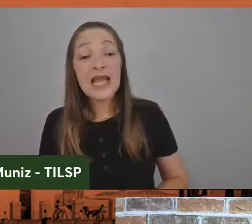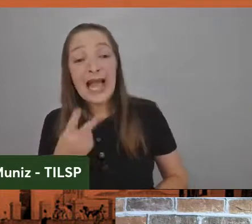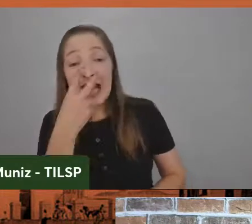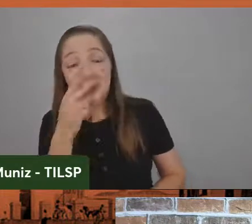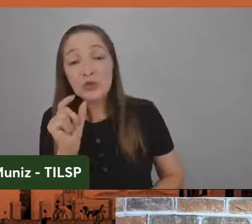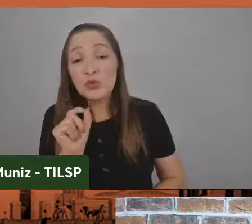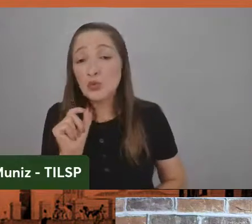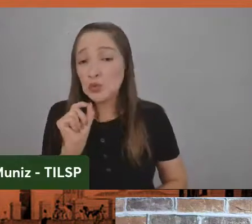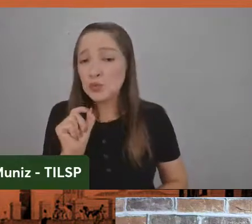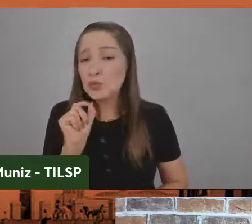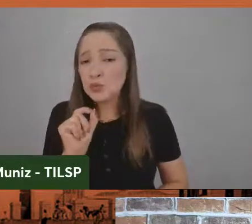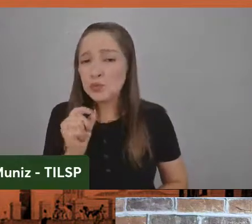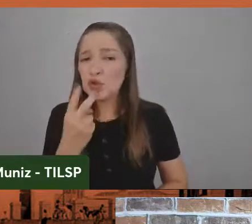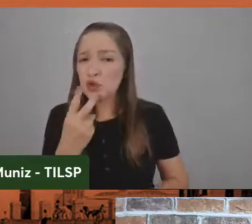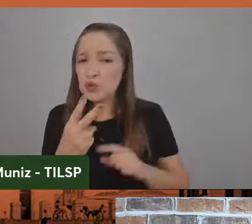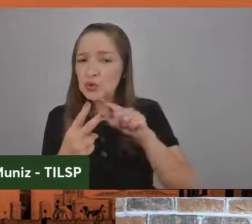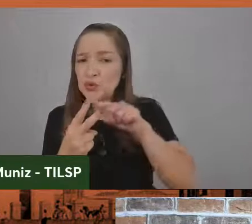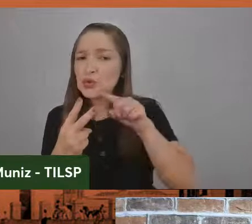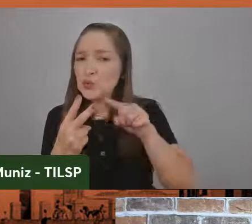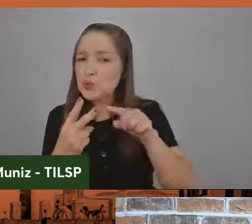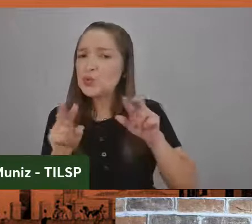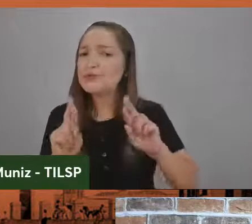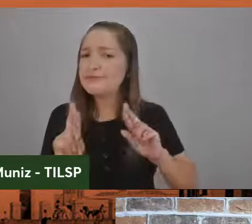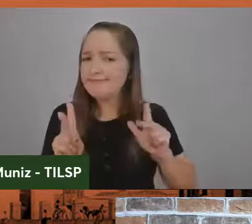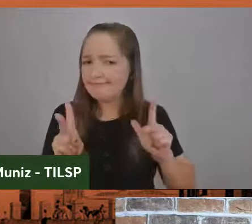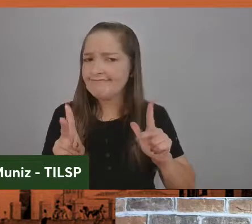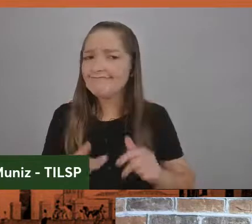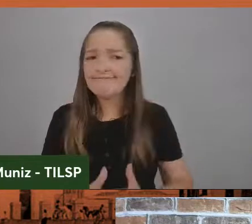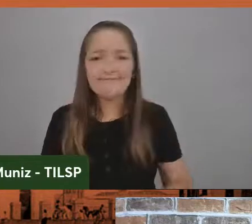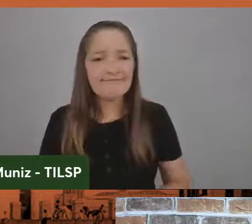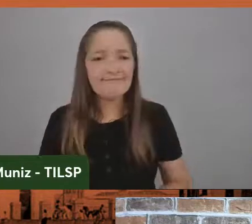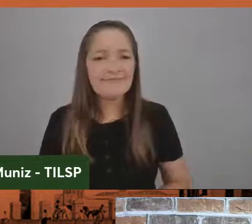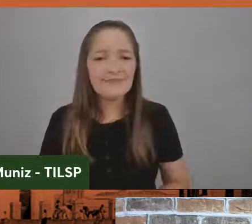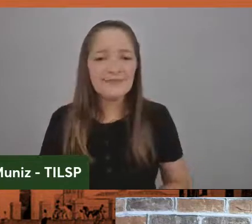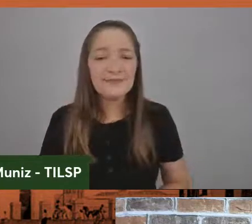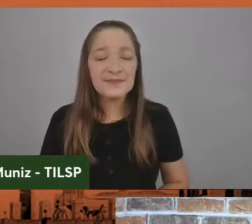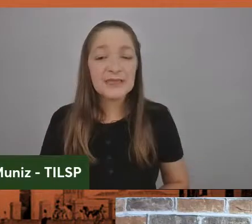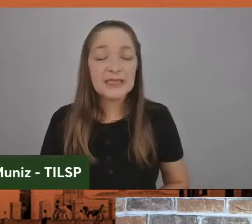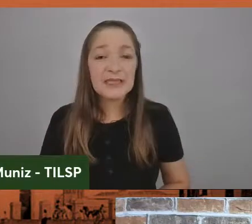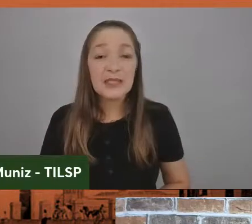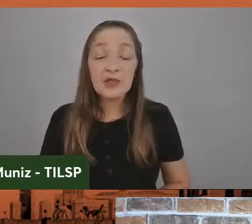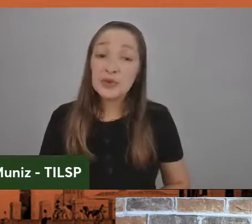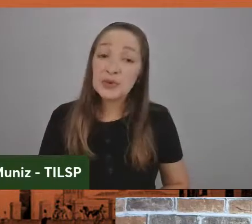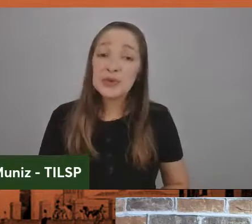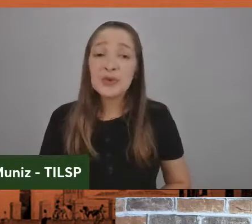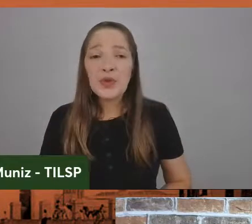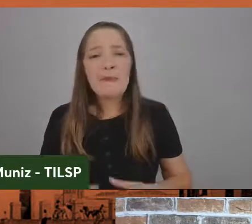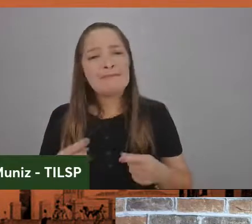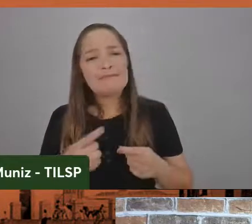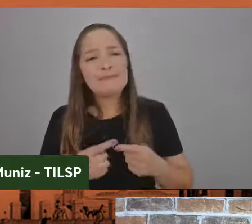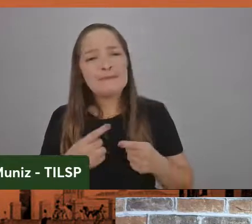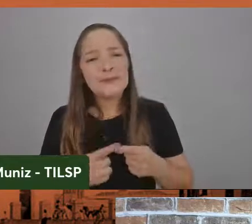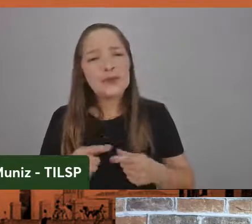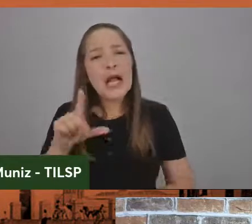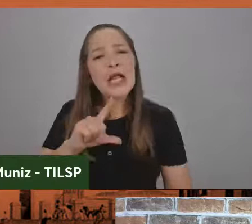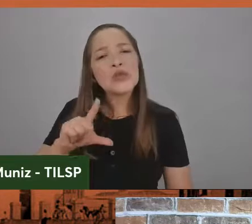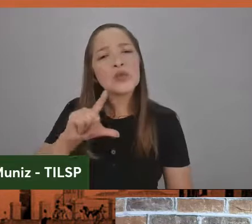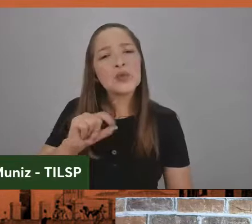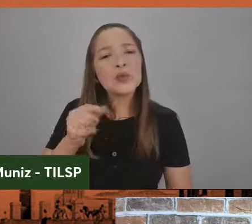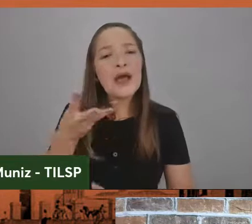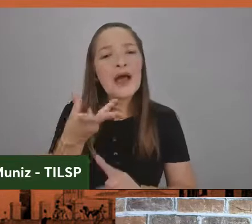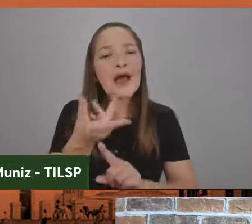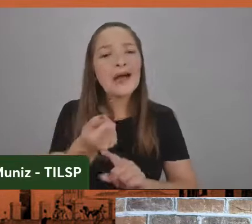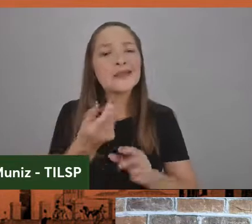dizer, são duas coisas muito diferentes, porque eu costumo dizer que a literatura é a arte da